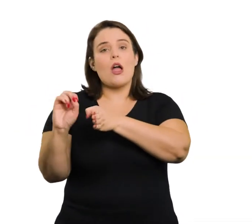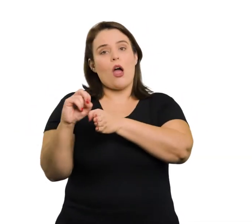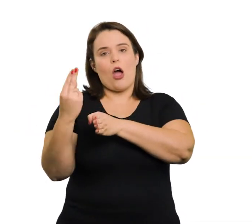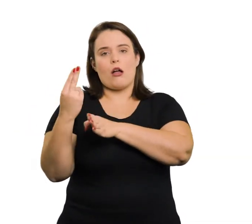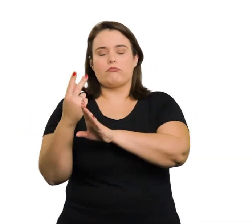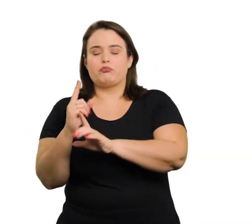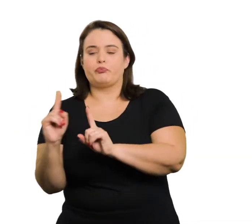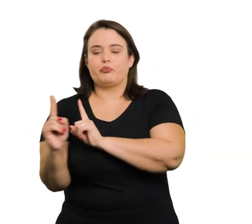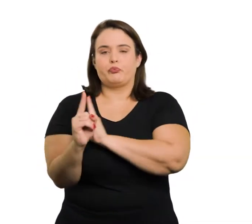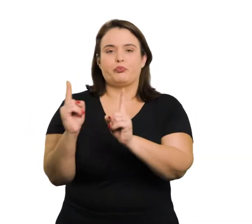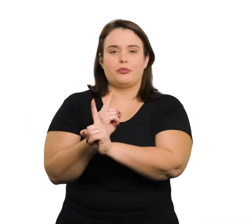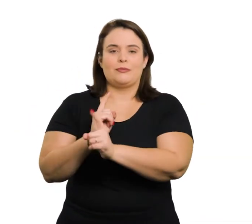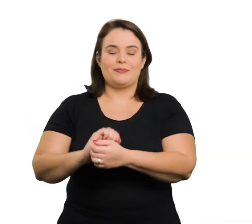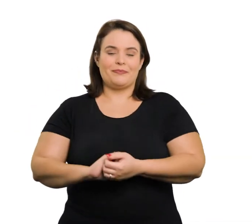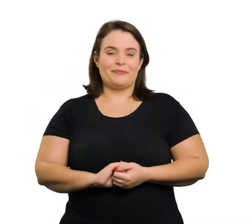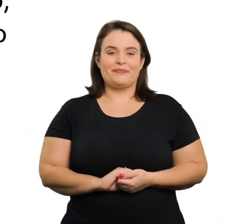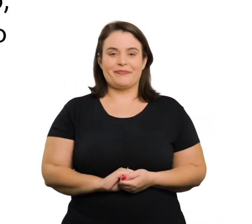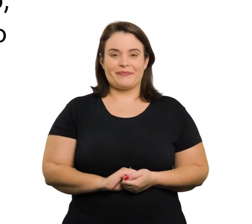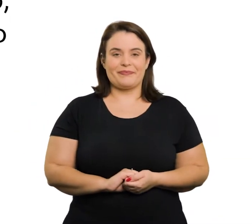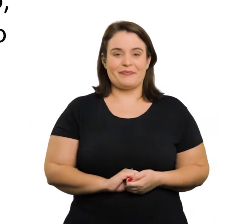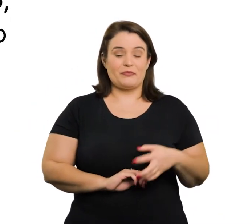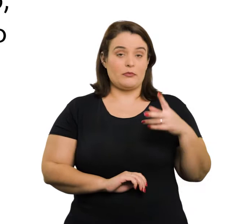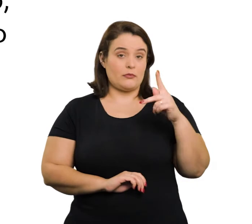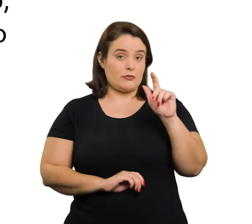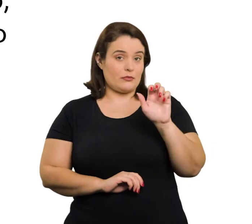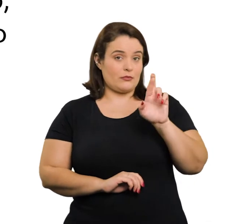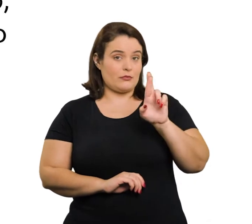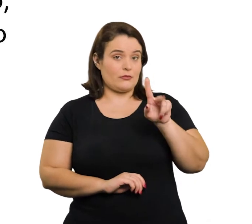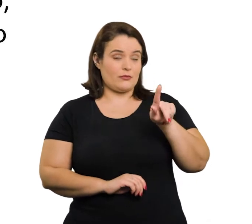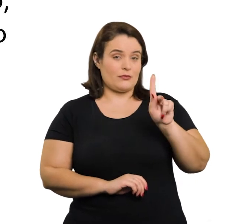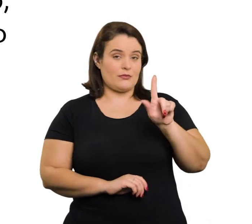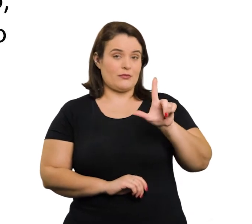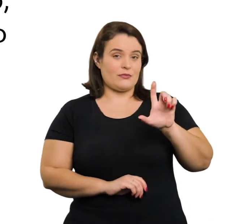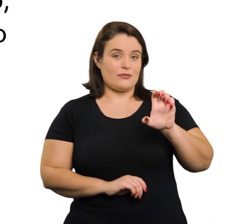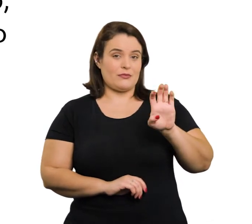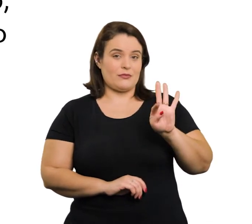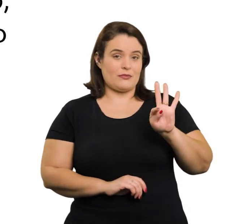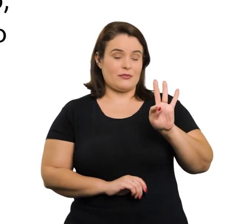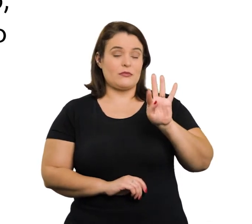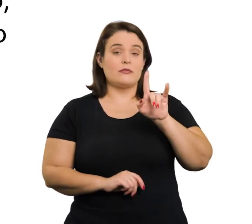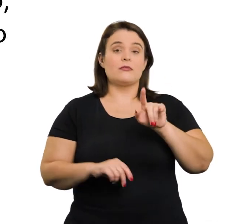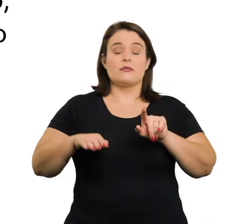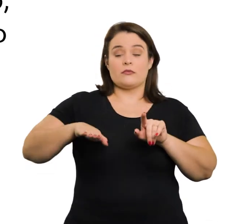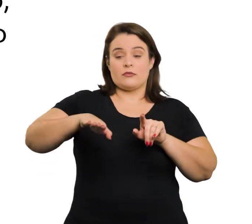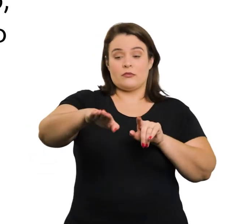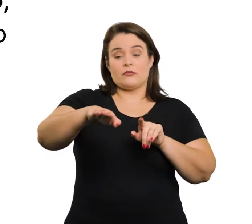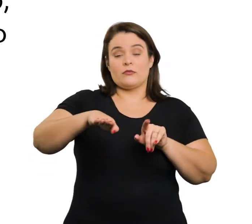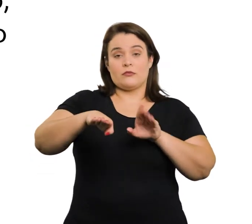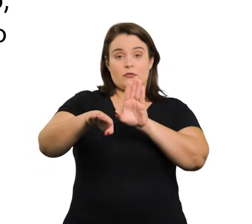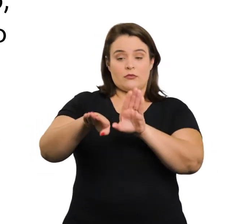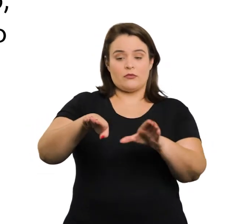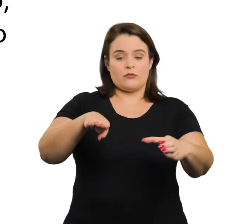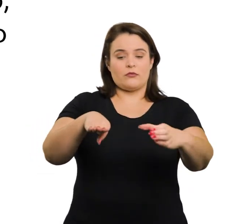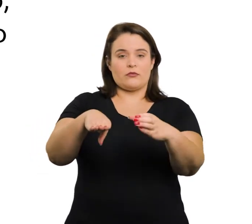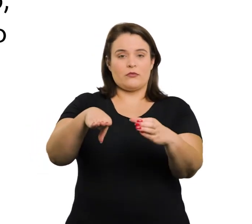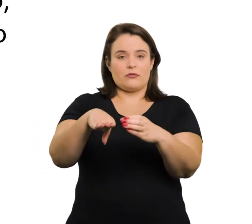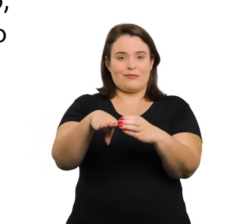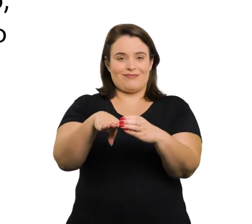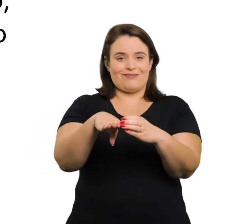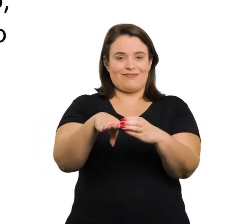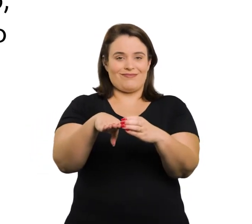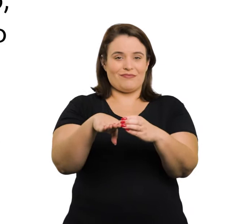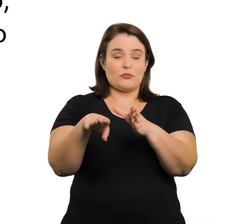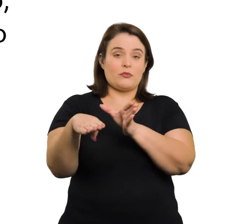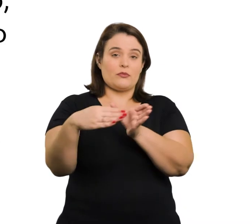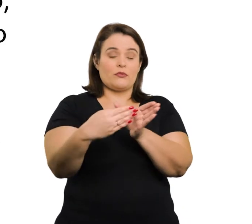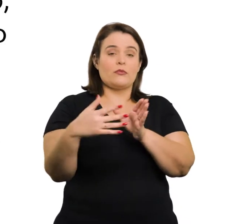estreitos ou com obstáculos. Abre aspas. O parklet é uma extensão temporária da calçada.